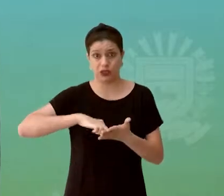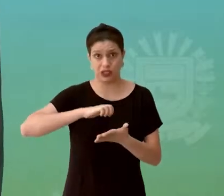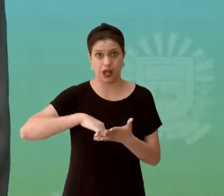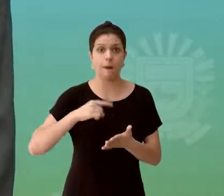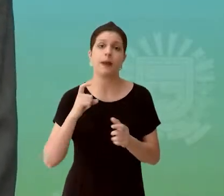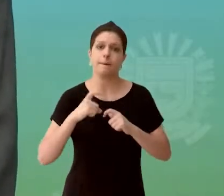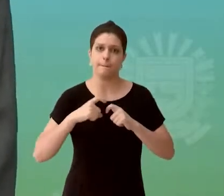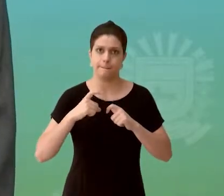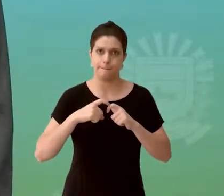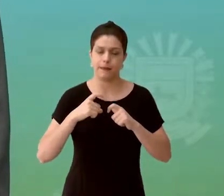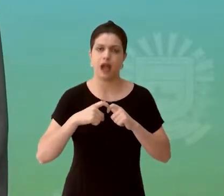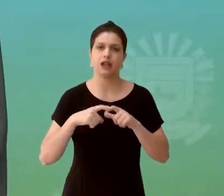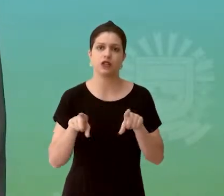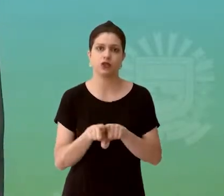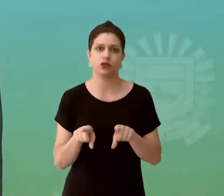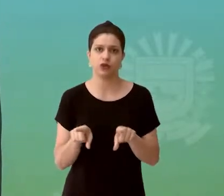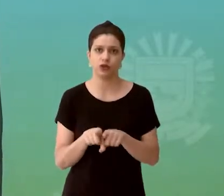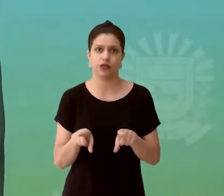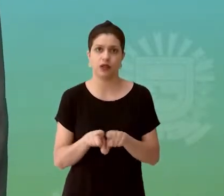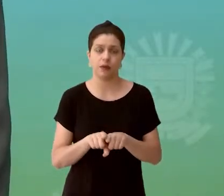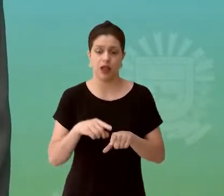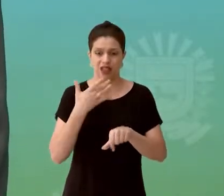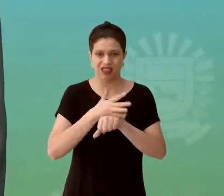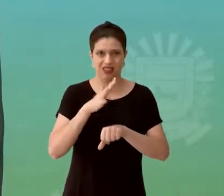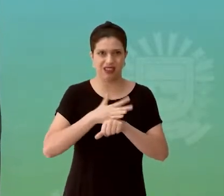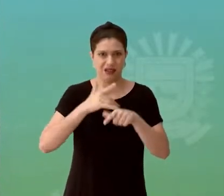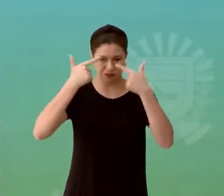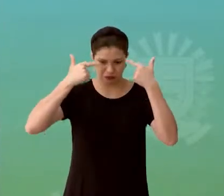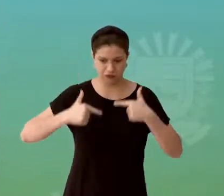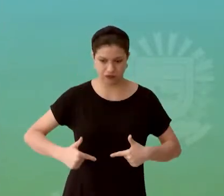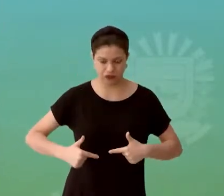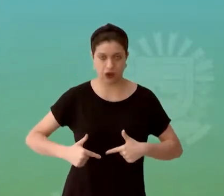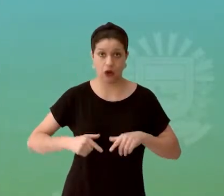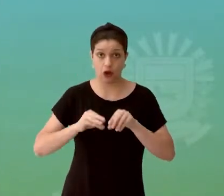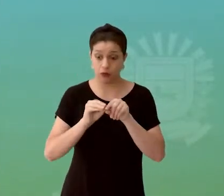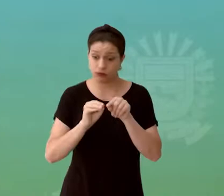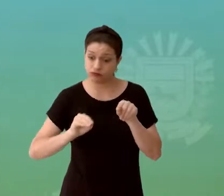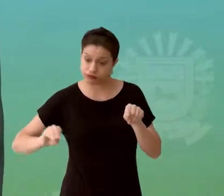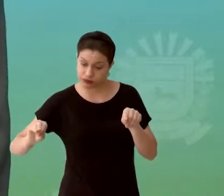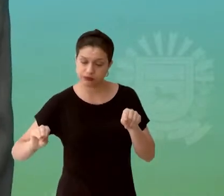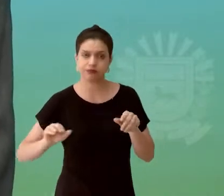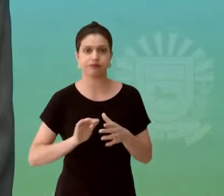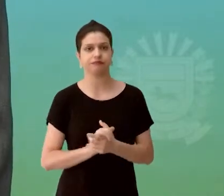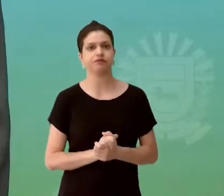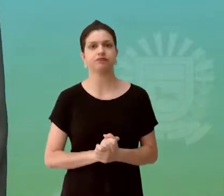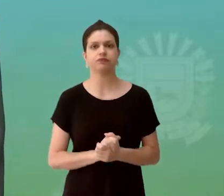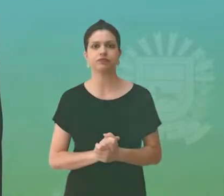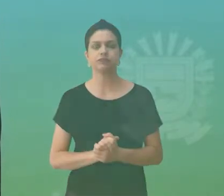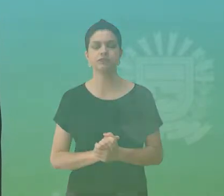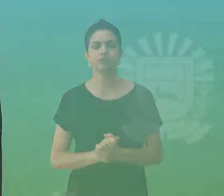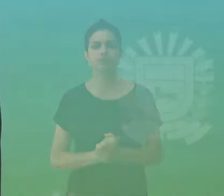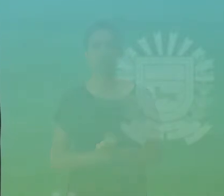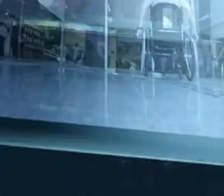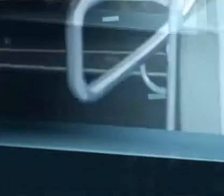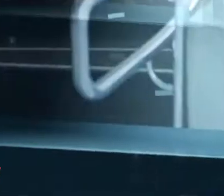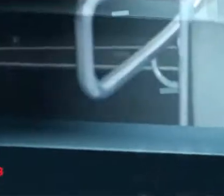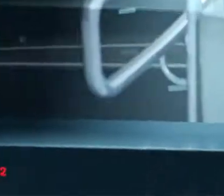do prazo de validade dos exames médicos e do teste de aptidão